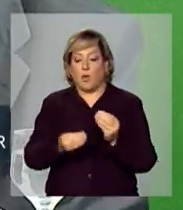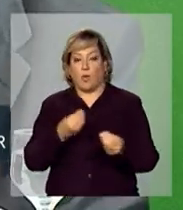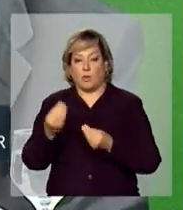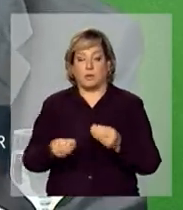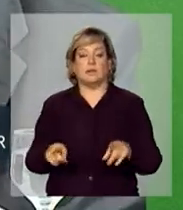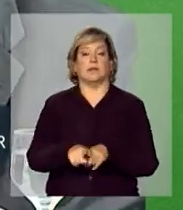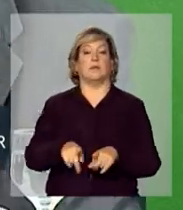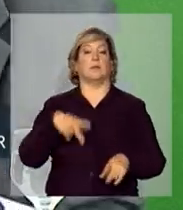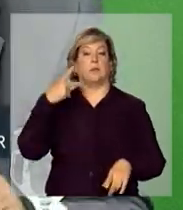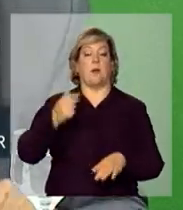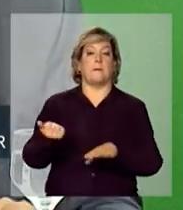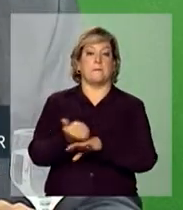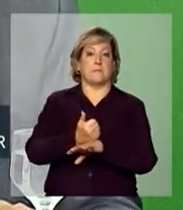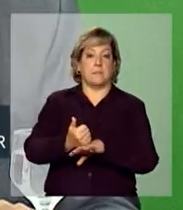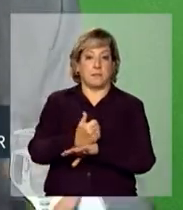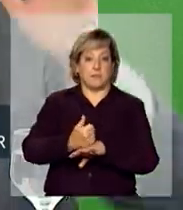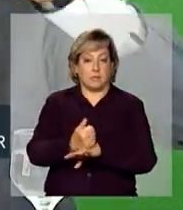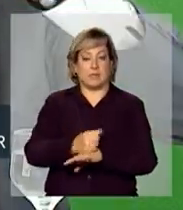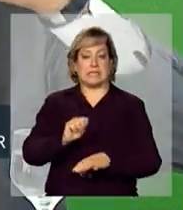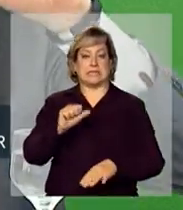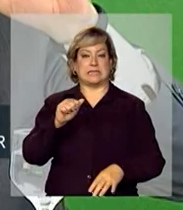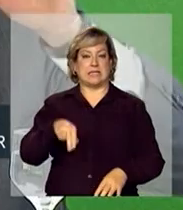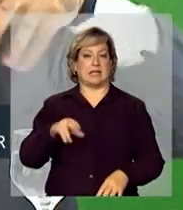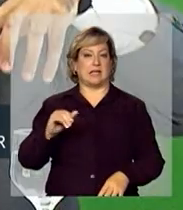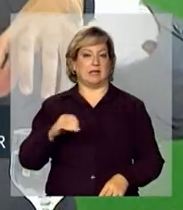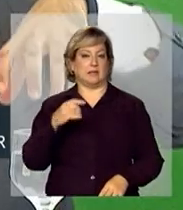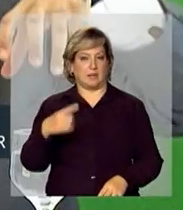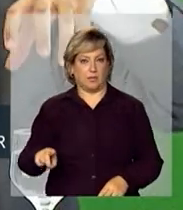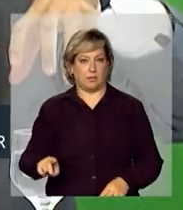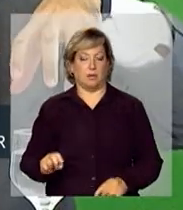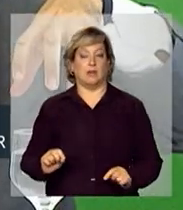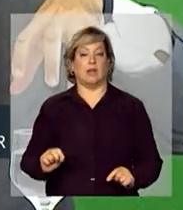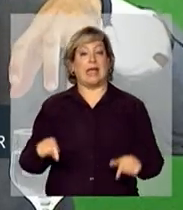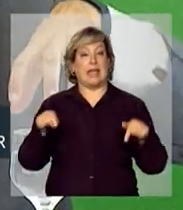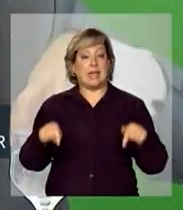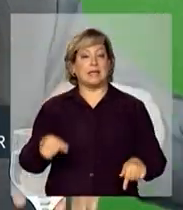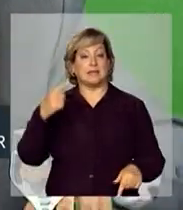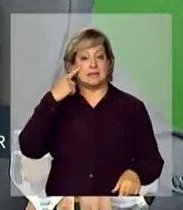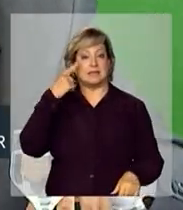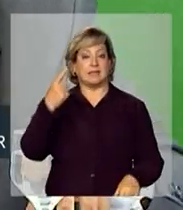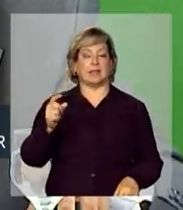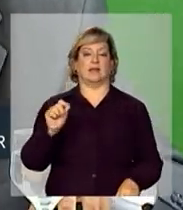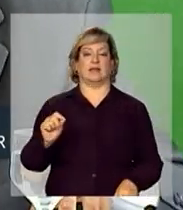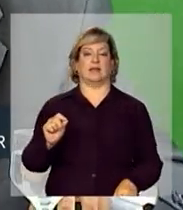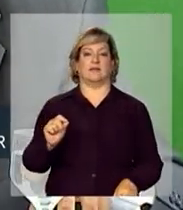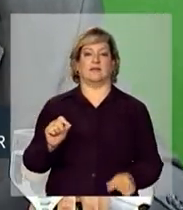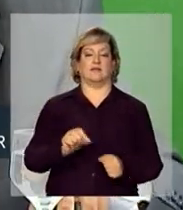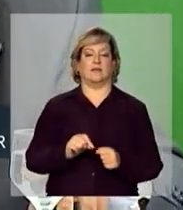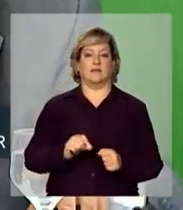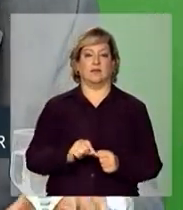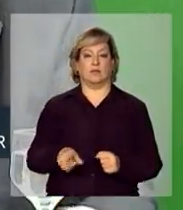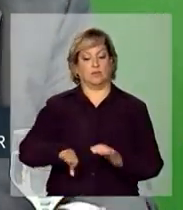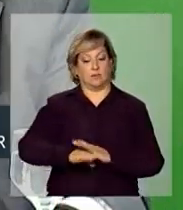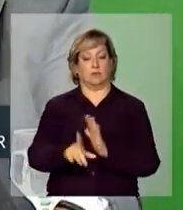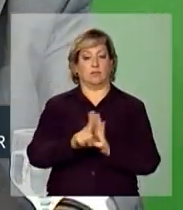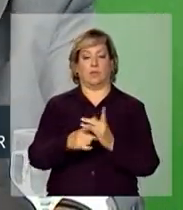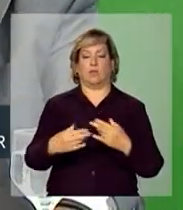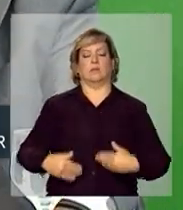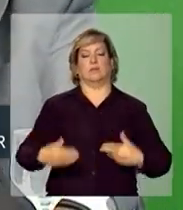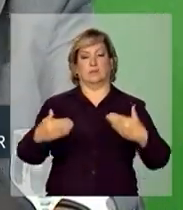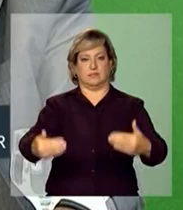políticas que melhores sistemas sancionatória é esta ideia que presidiu o que foi feito hoje e o que virá daqui para frente